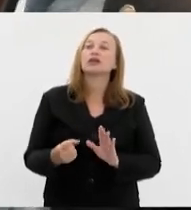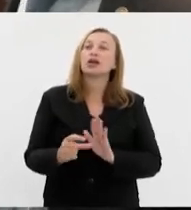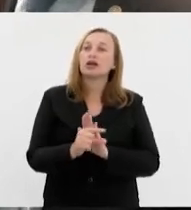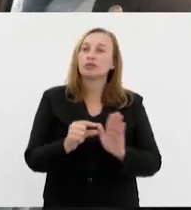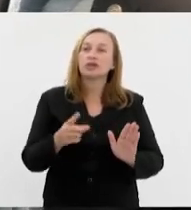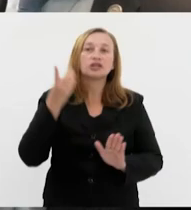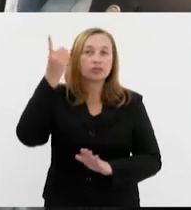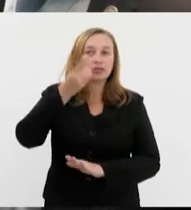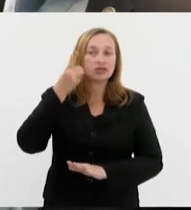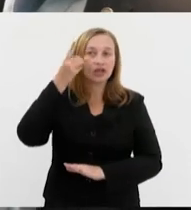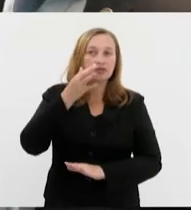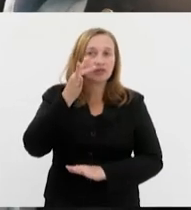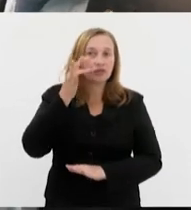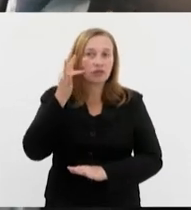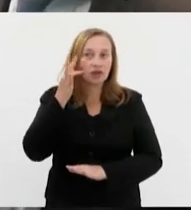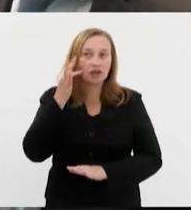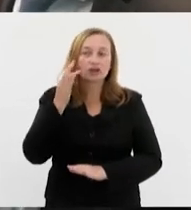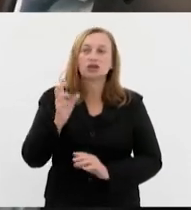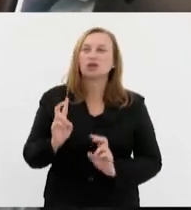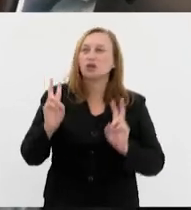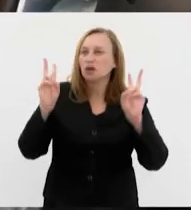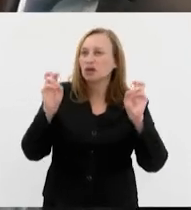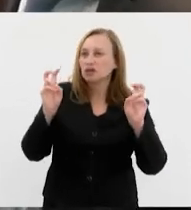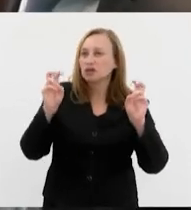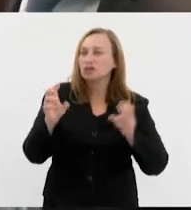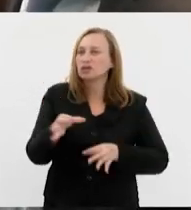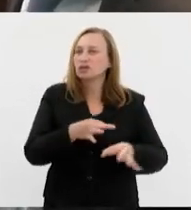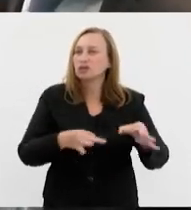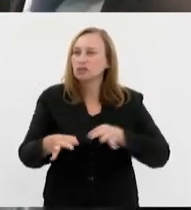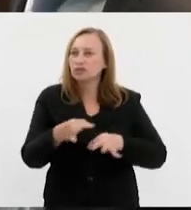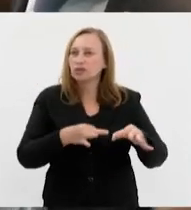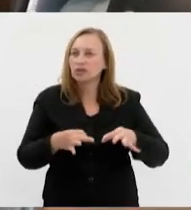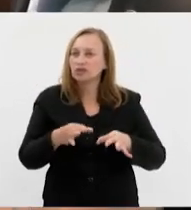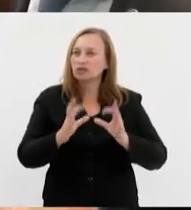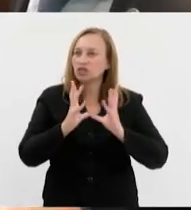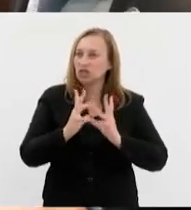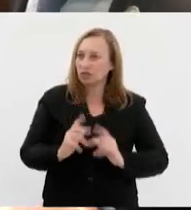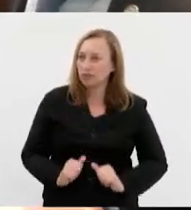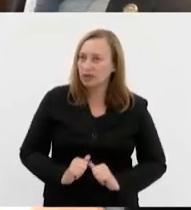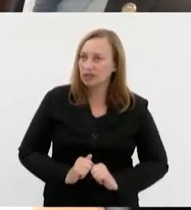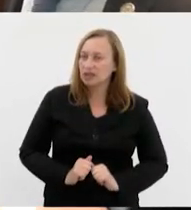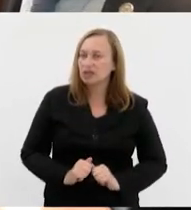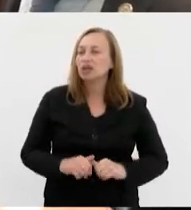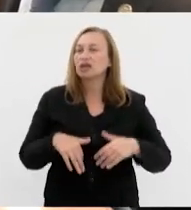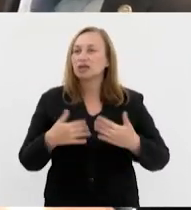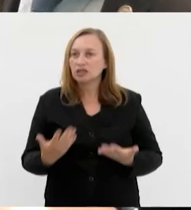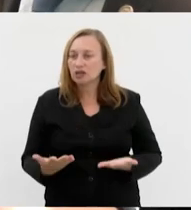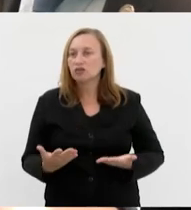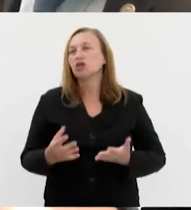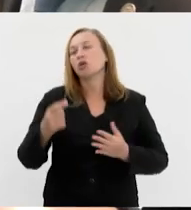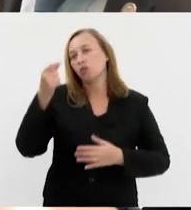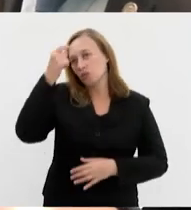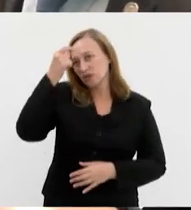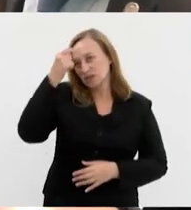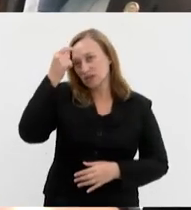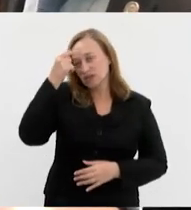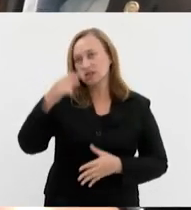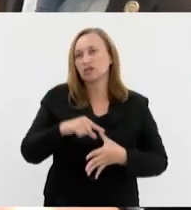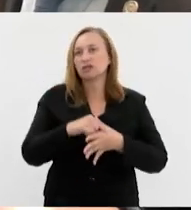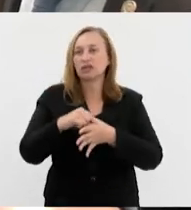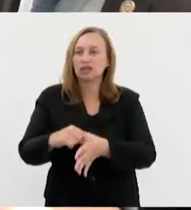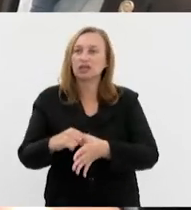Serafini, no que diz respeito à questão do plano de descarbonização. Então, chegamos aqui a um consenso com a liderança do